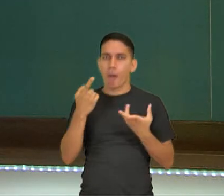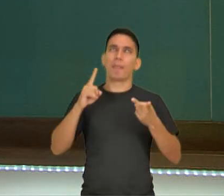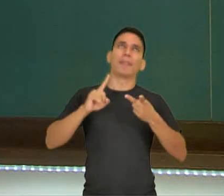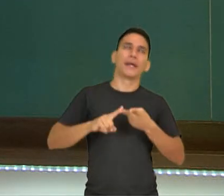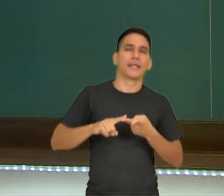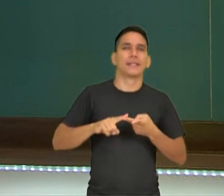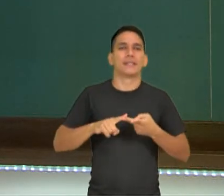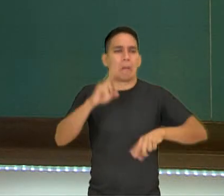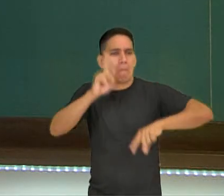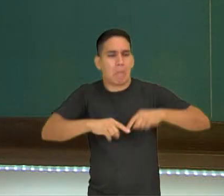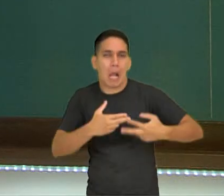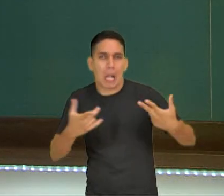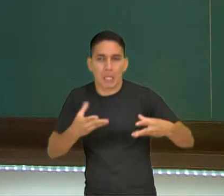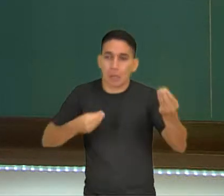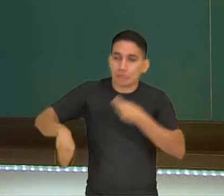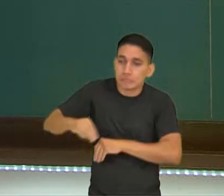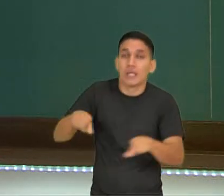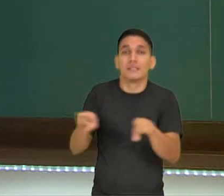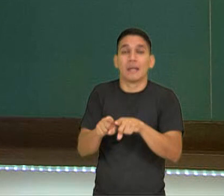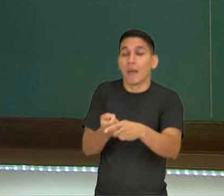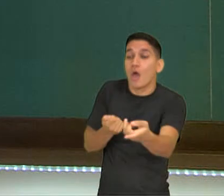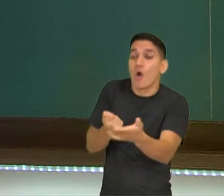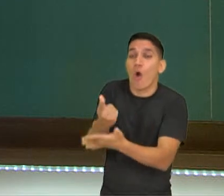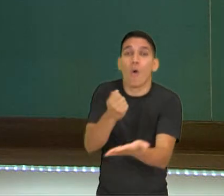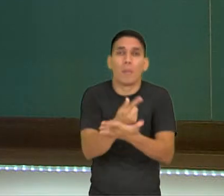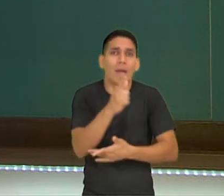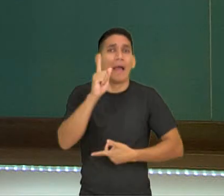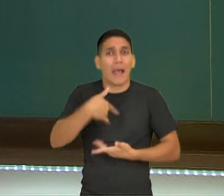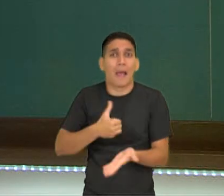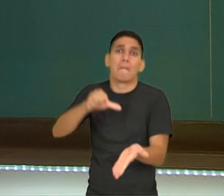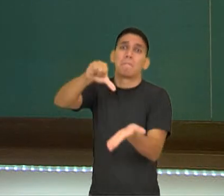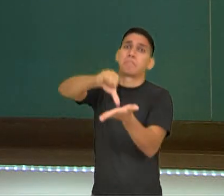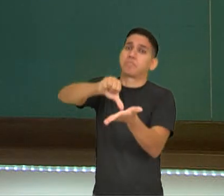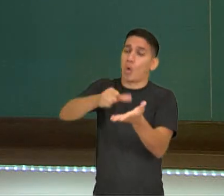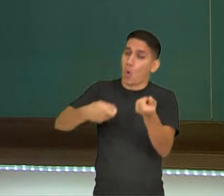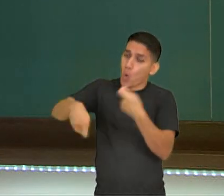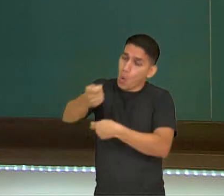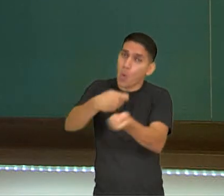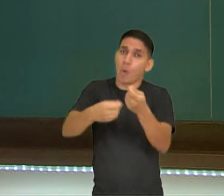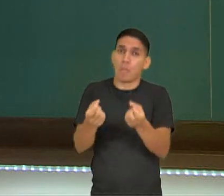trocar produtos, para comprar produtos. Então é um centro comercial extremamente